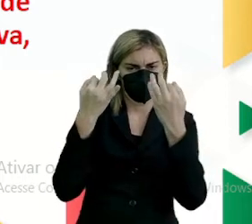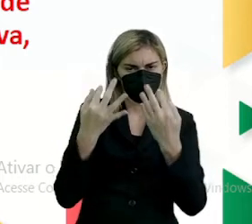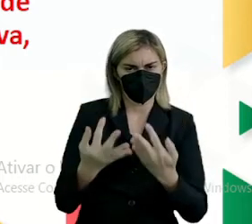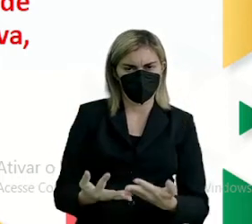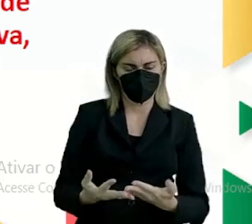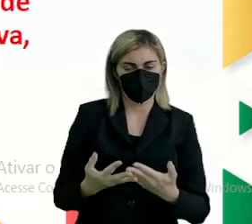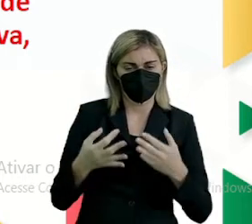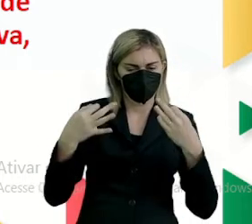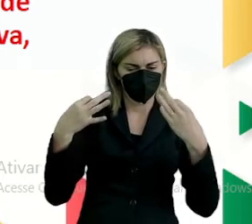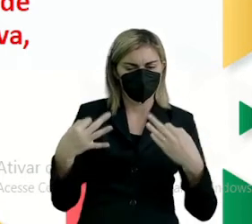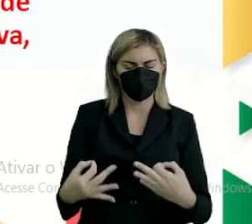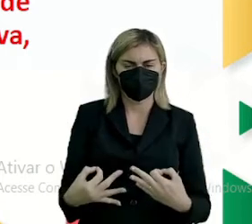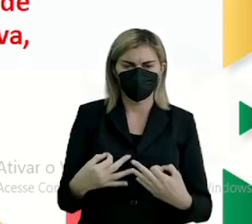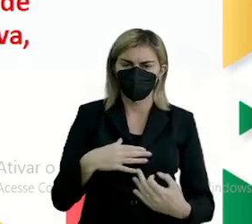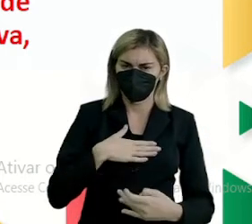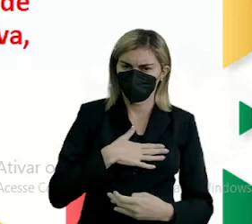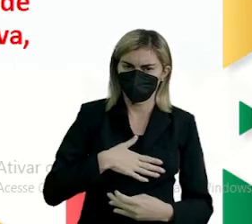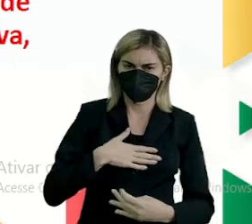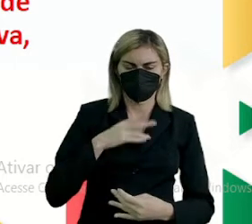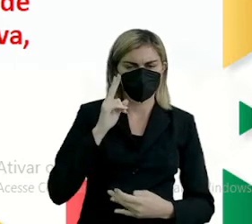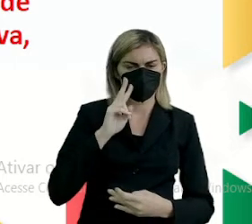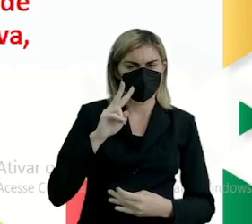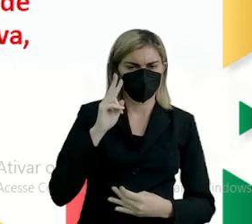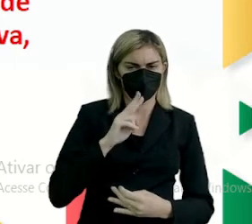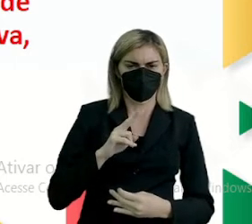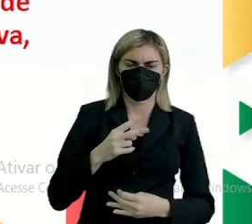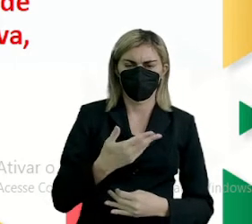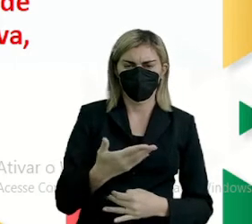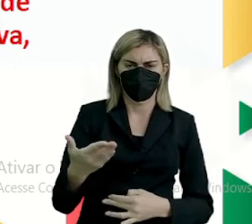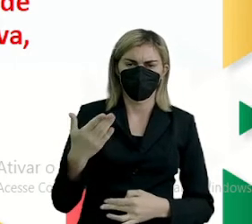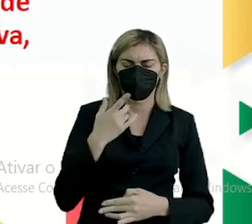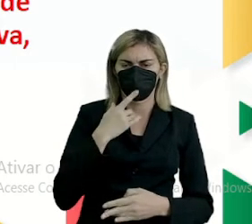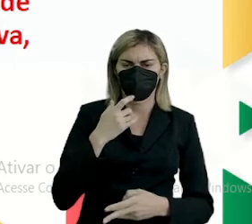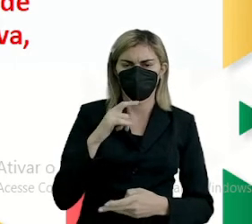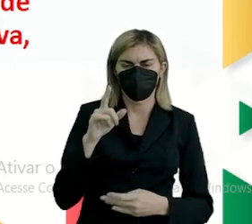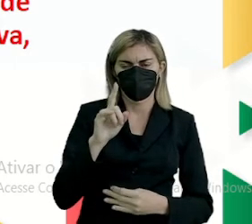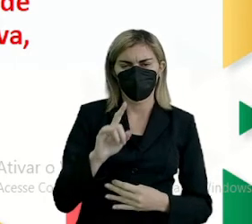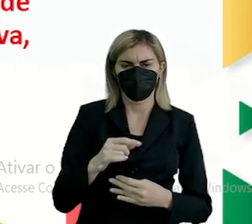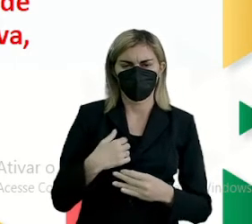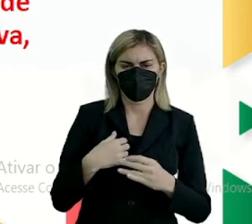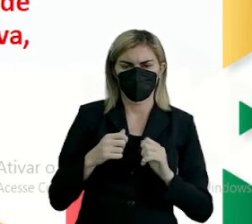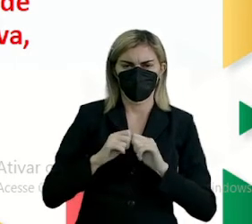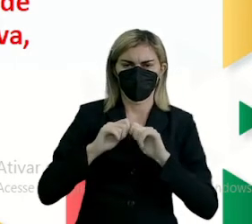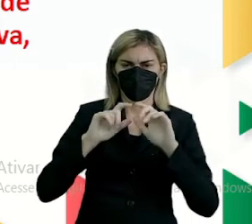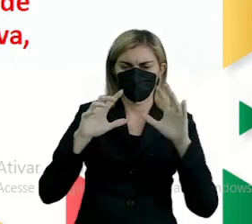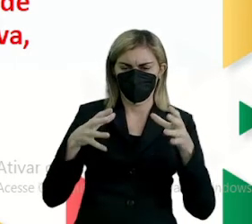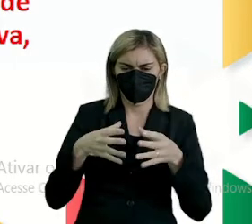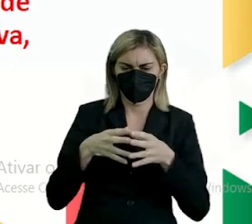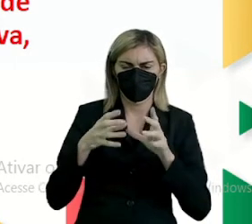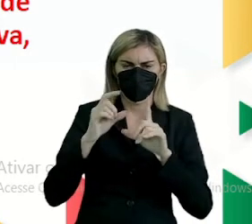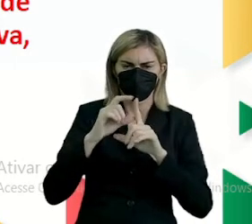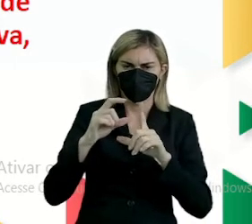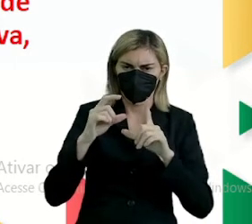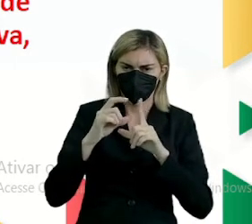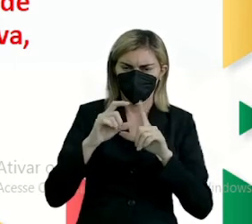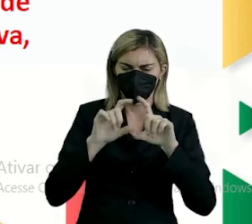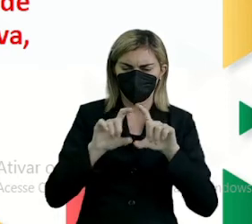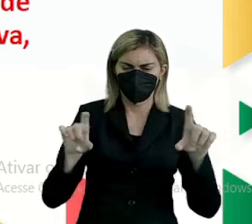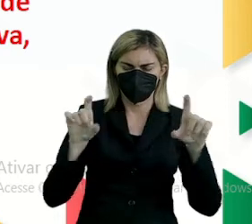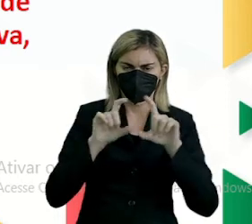muito precisa. Gostaria de lembrar que em vermelho na tela nós temos conjunto de palavras,